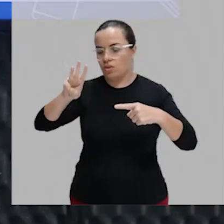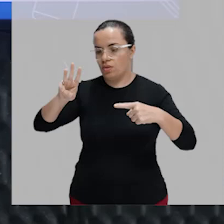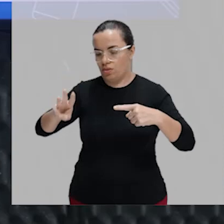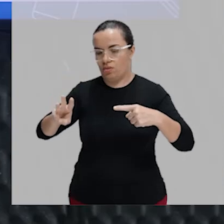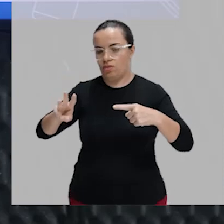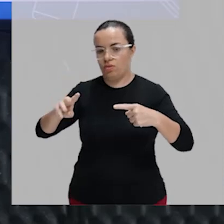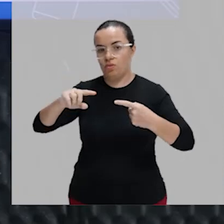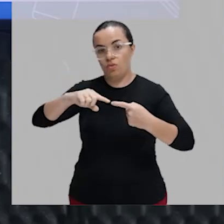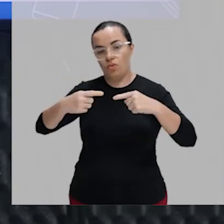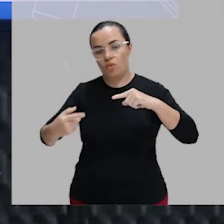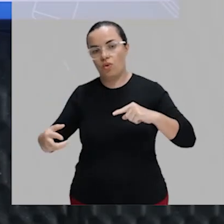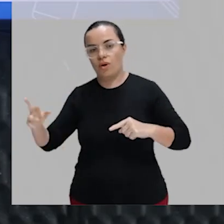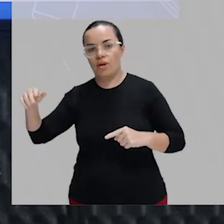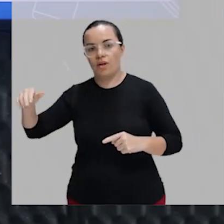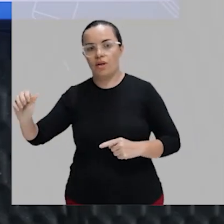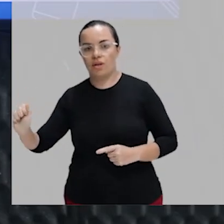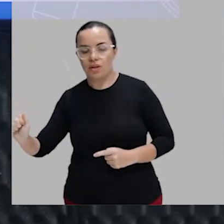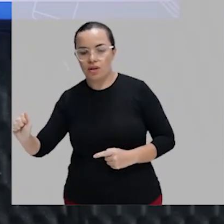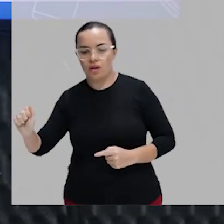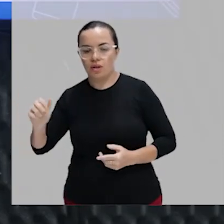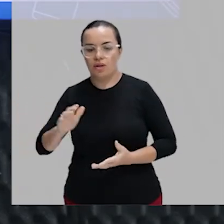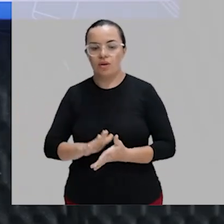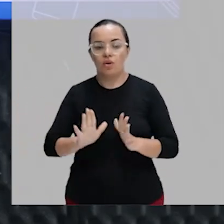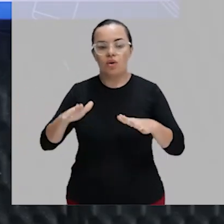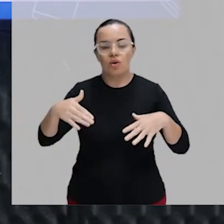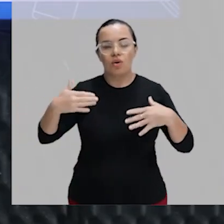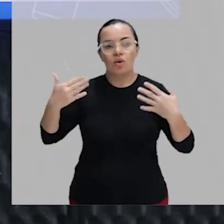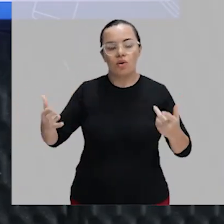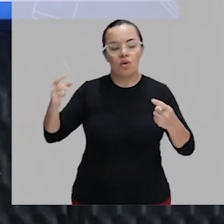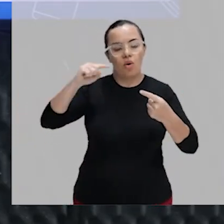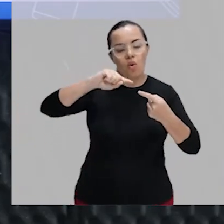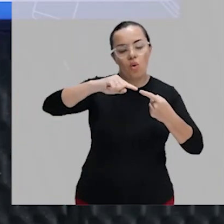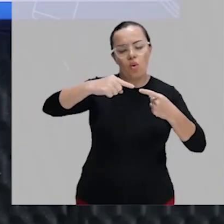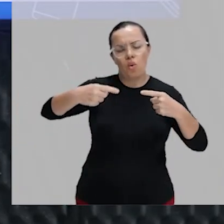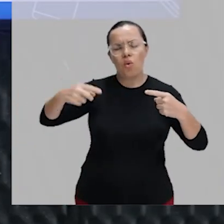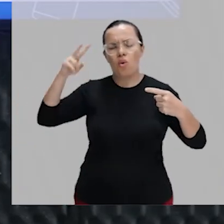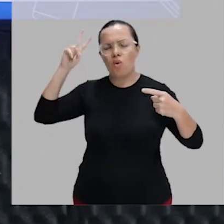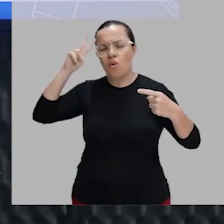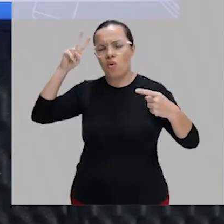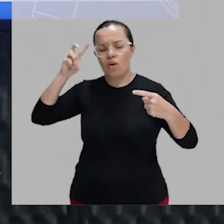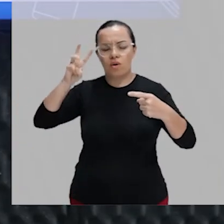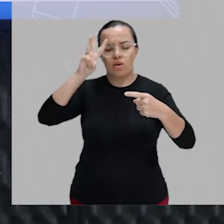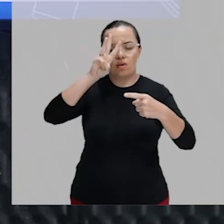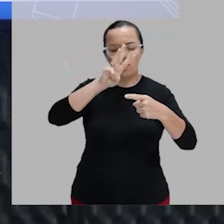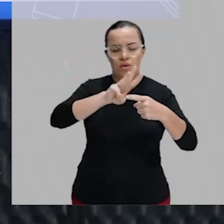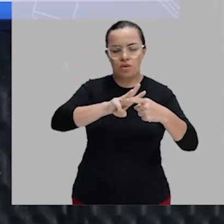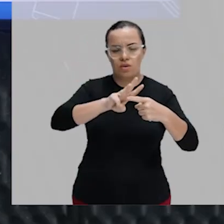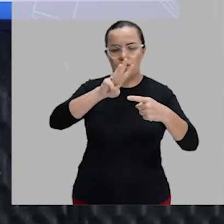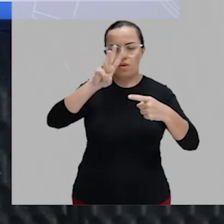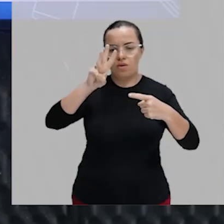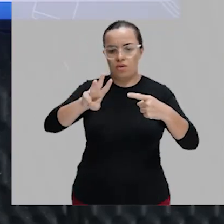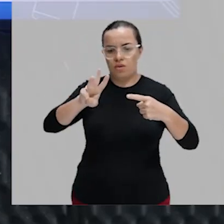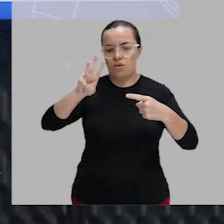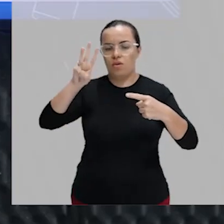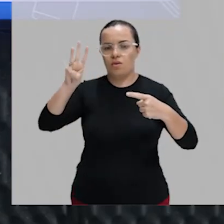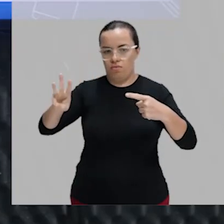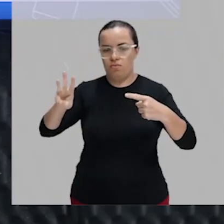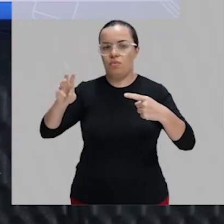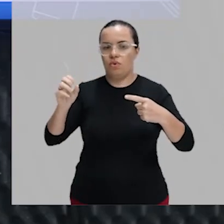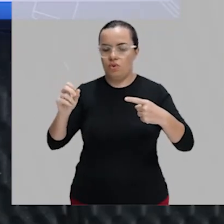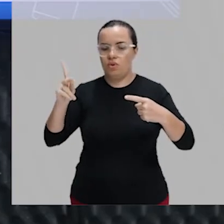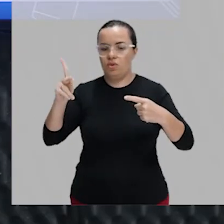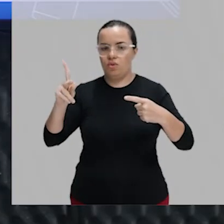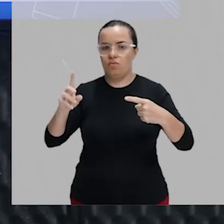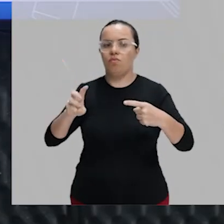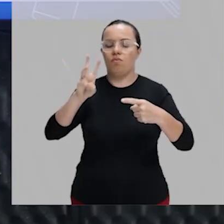que seria o códon? Um códon é uma sequência de 3 bases nitrogenadas, ok? Então, cada